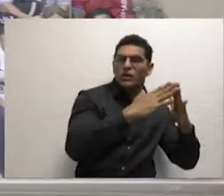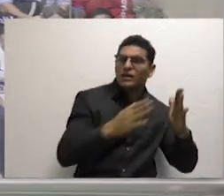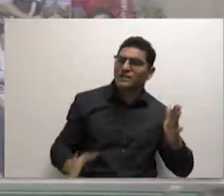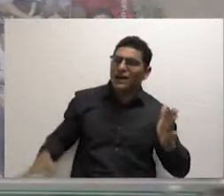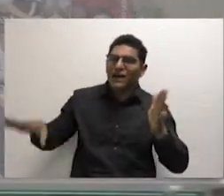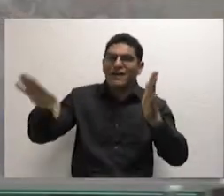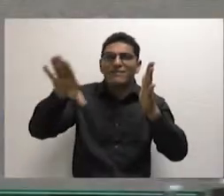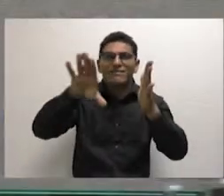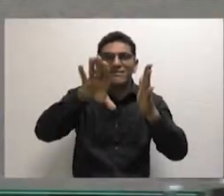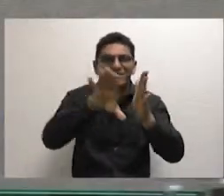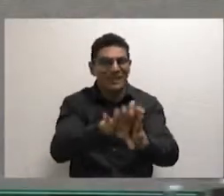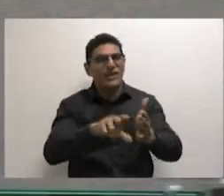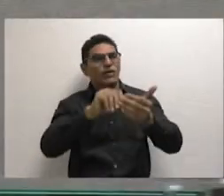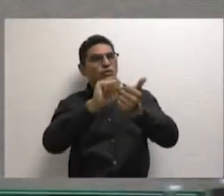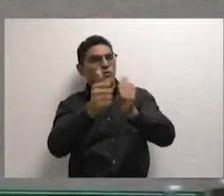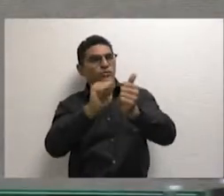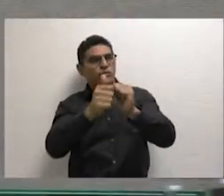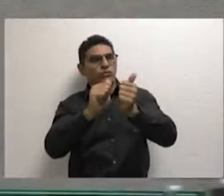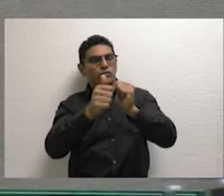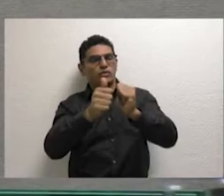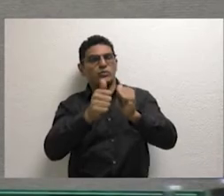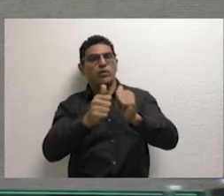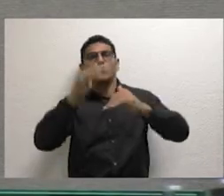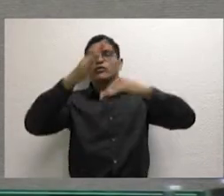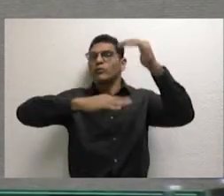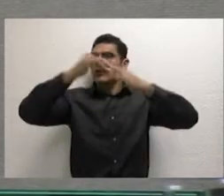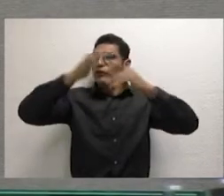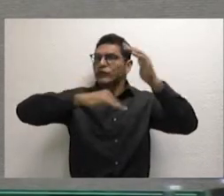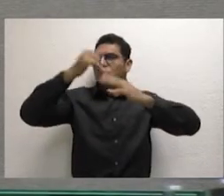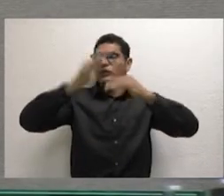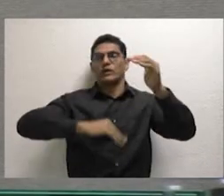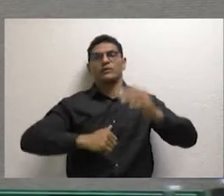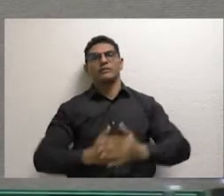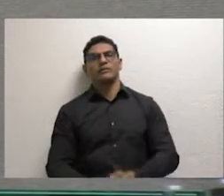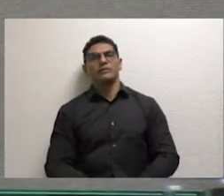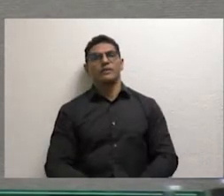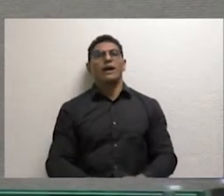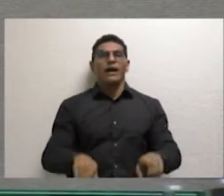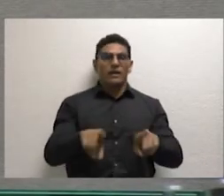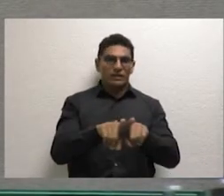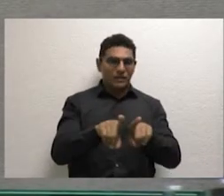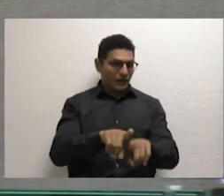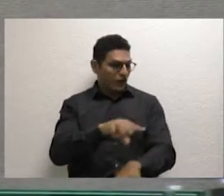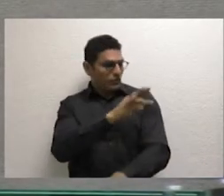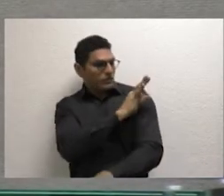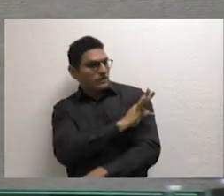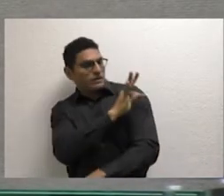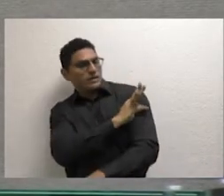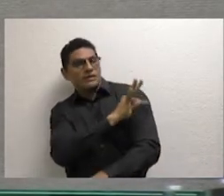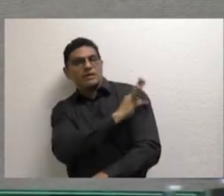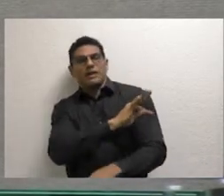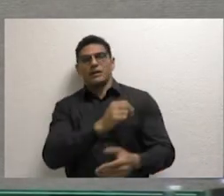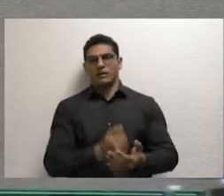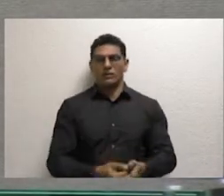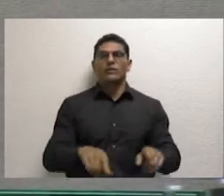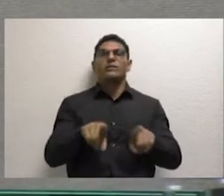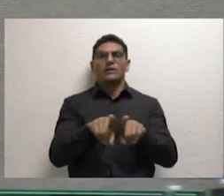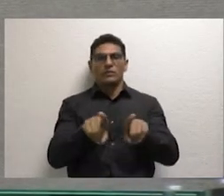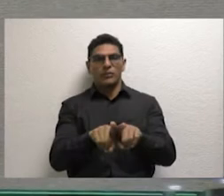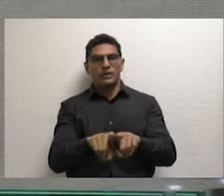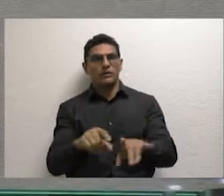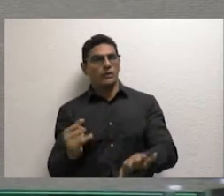esporte de alto rendimento chegando até o técnico também daquele atleta então foi um passo